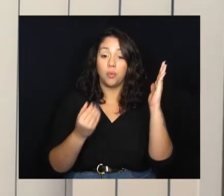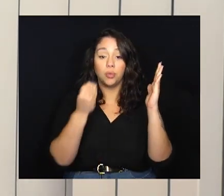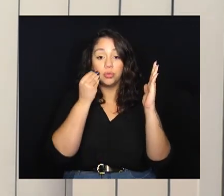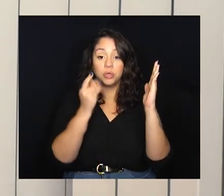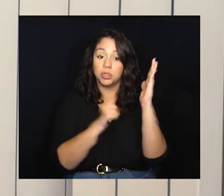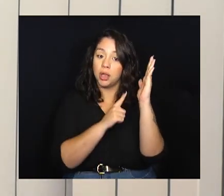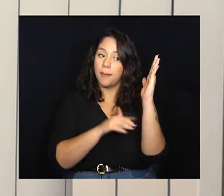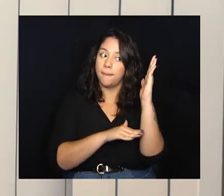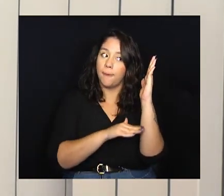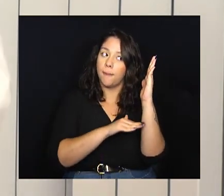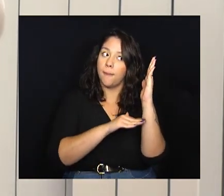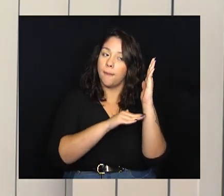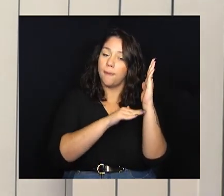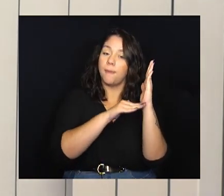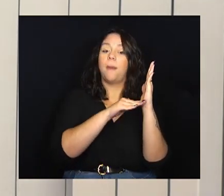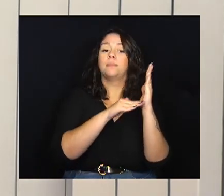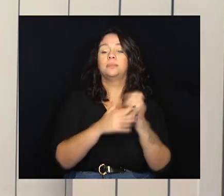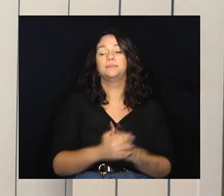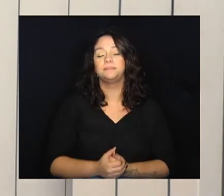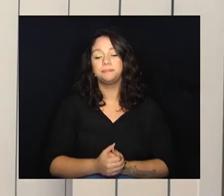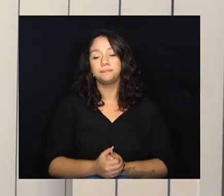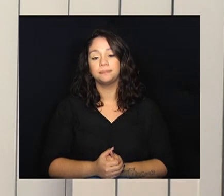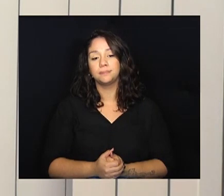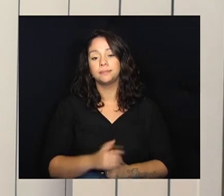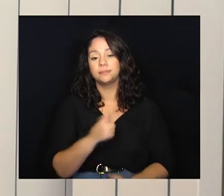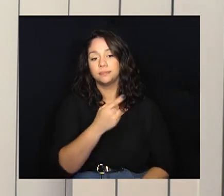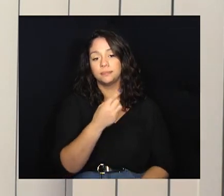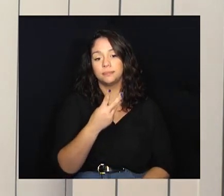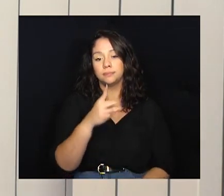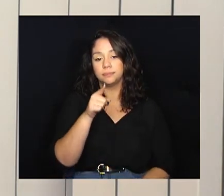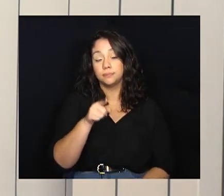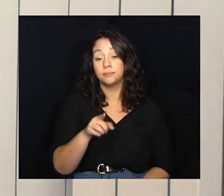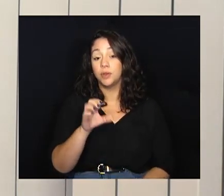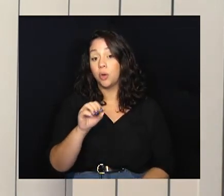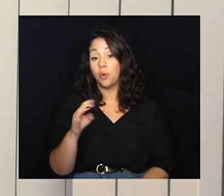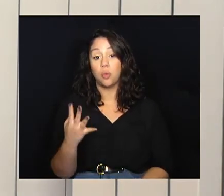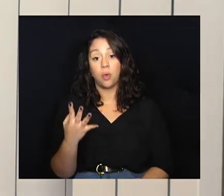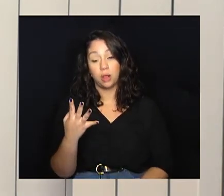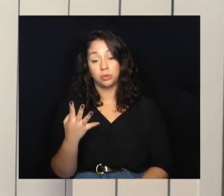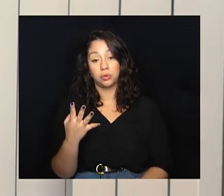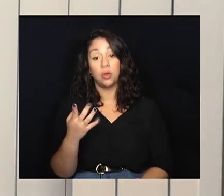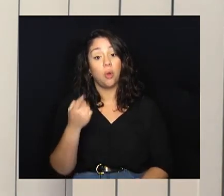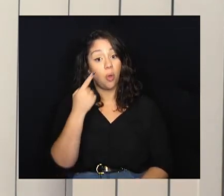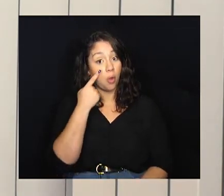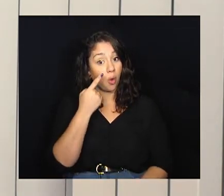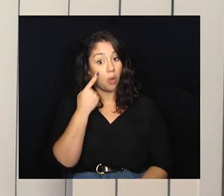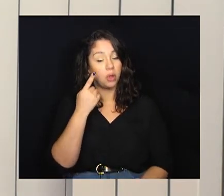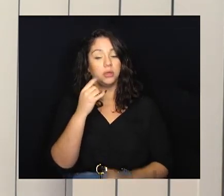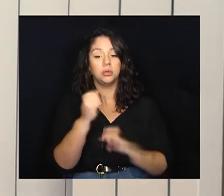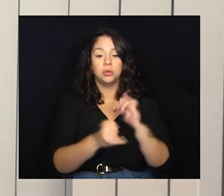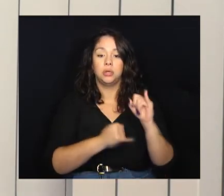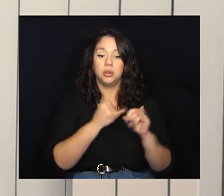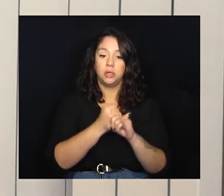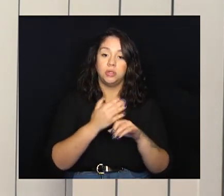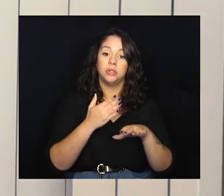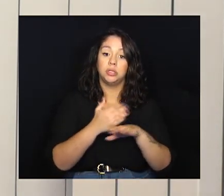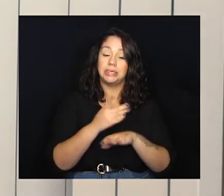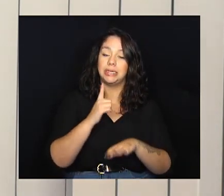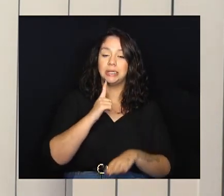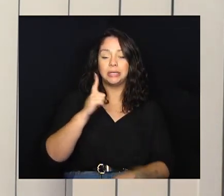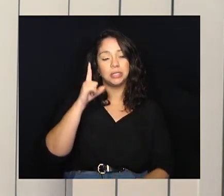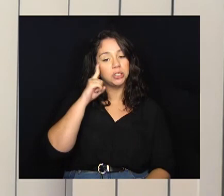distanciar da zona da degola uma hora mais quatro minutos olha só a internet faz parte da rotina